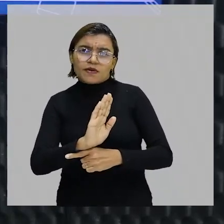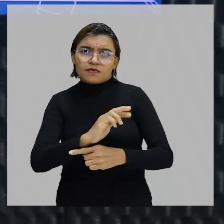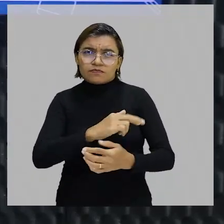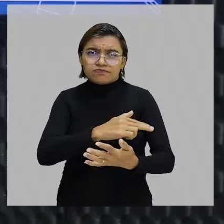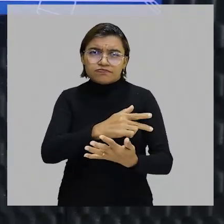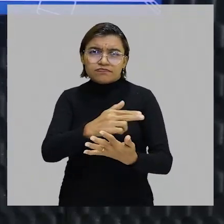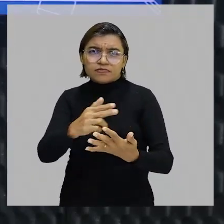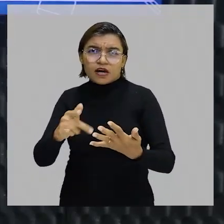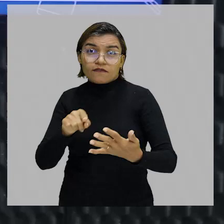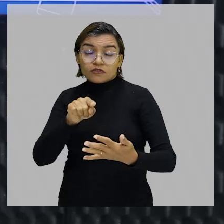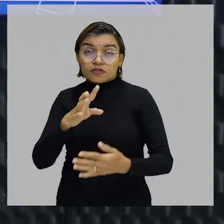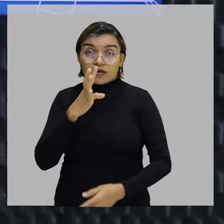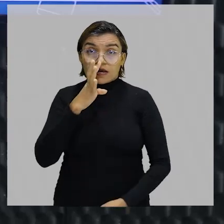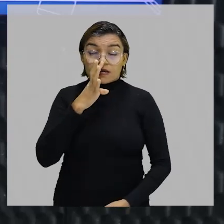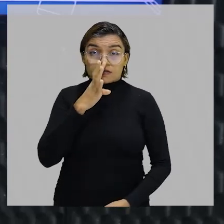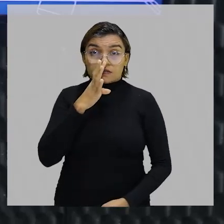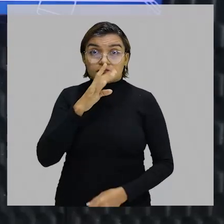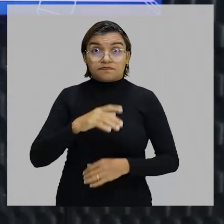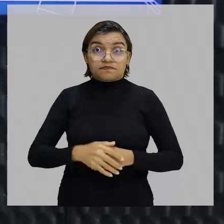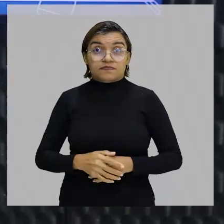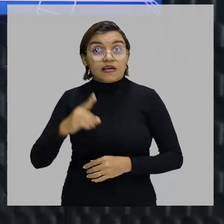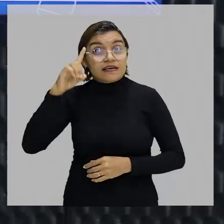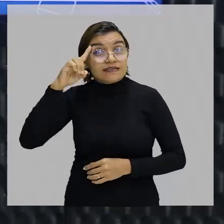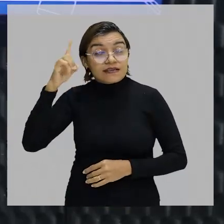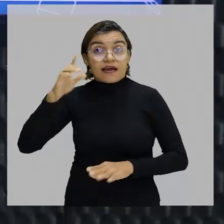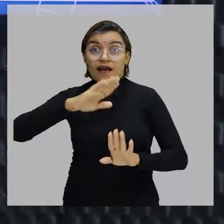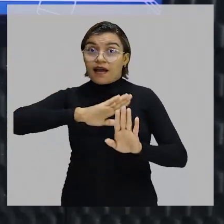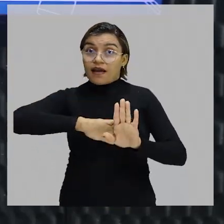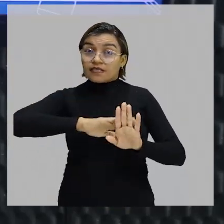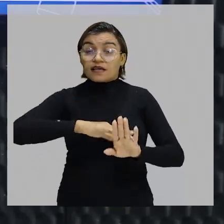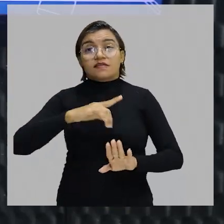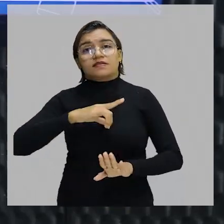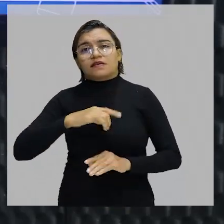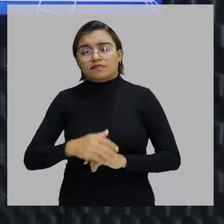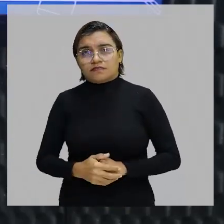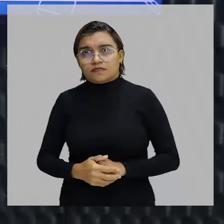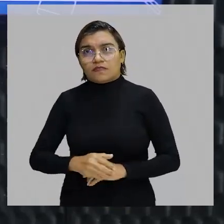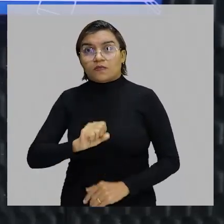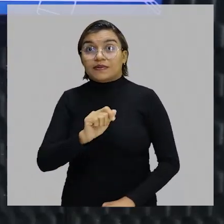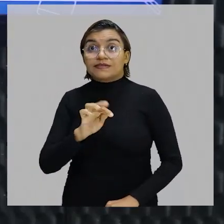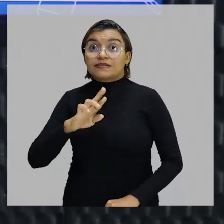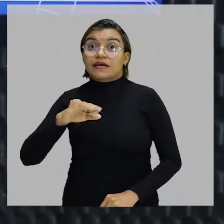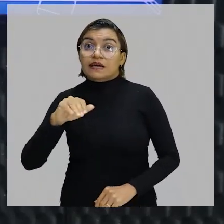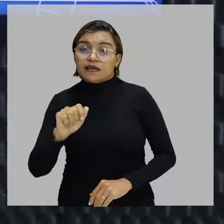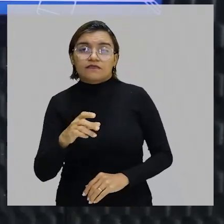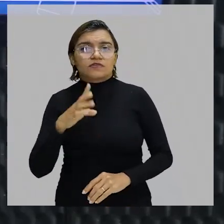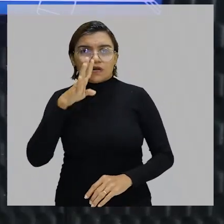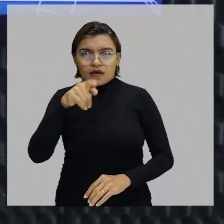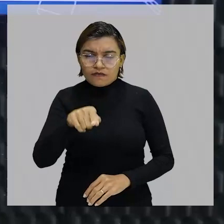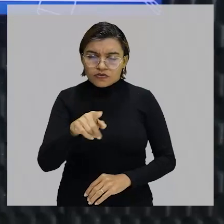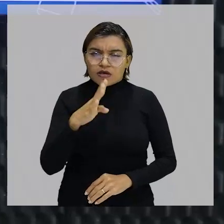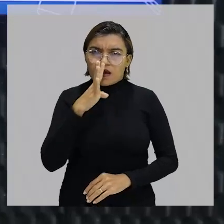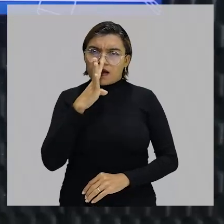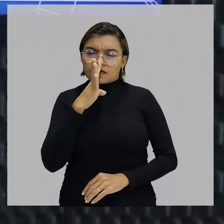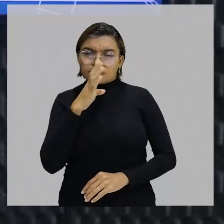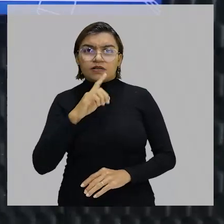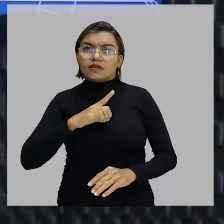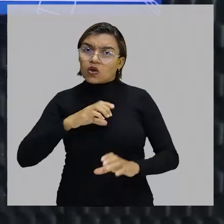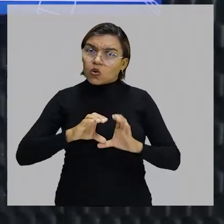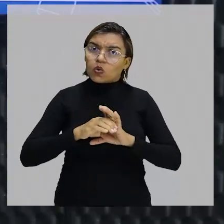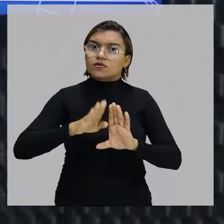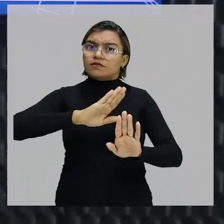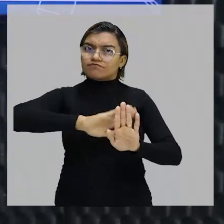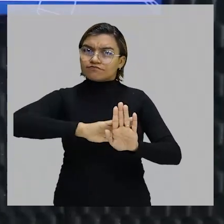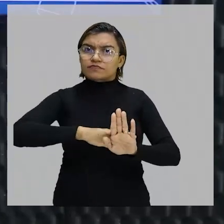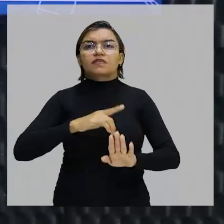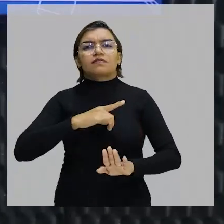feito aleatoriamente, que não tem um conceito atrás. Tem. Não achem que uma série que você assiste é feita aleatoriamente e não tem um conceito atrás. Tem